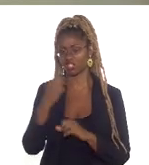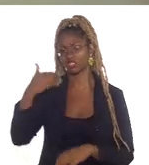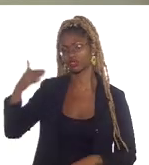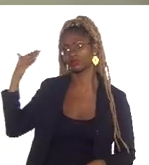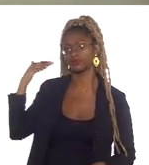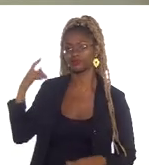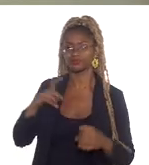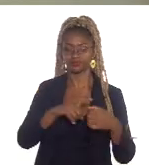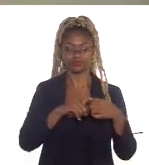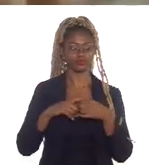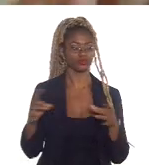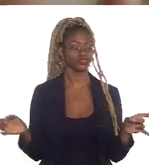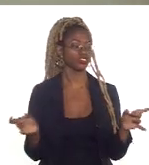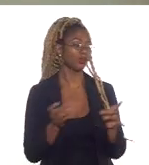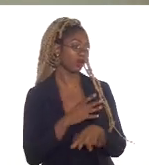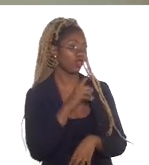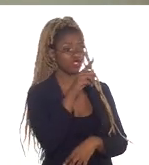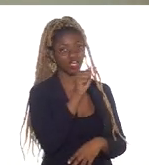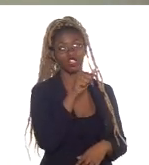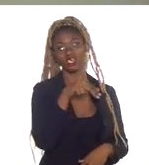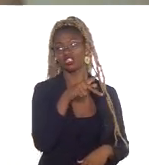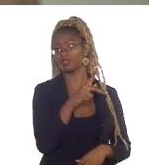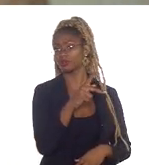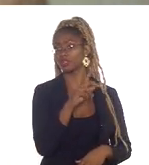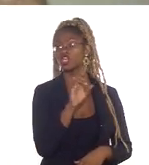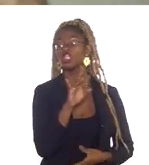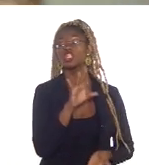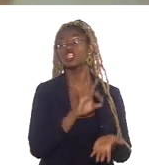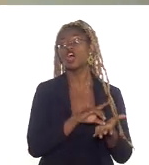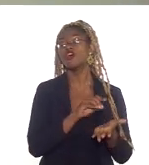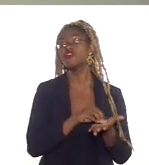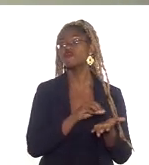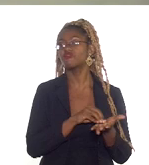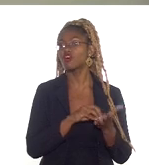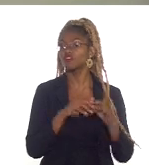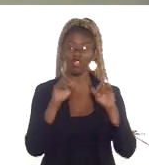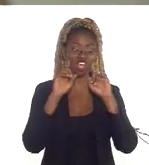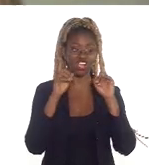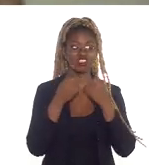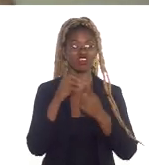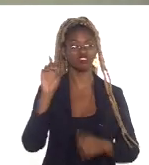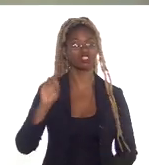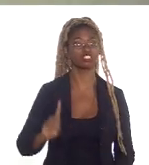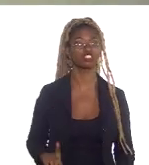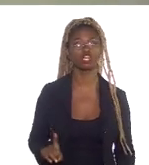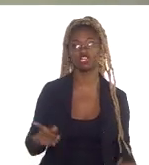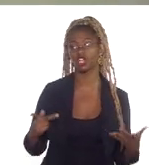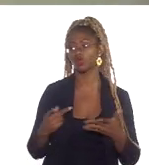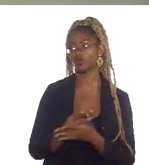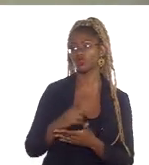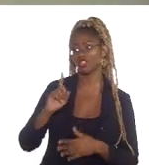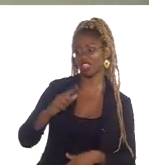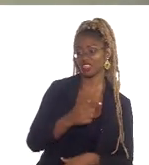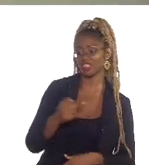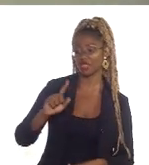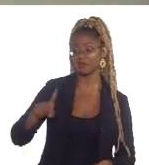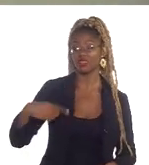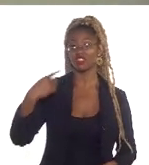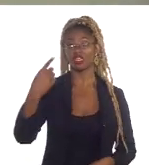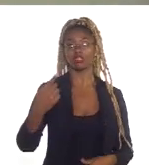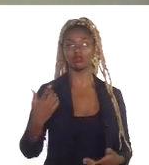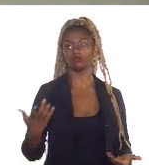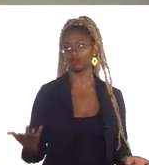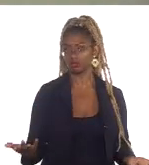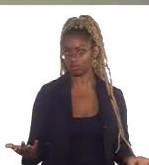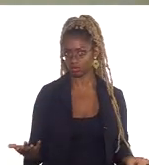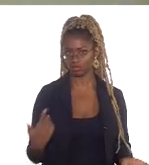convênio estava pronto lá na ANP, só faltava a reunião da diretoria que acontecer na semana seguinte.